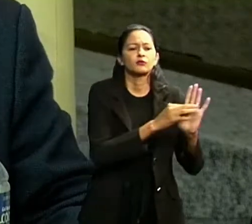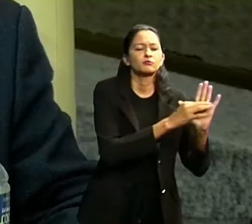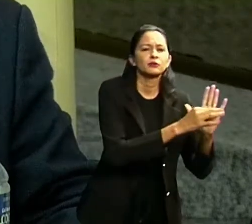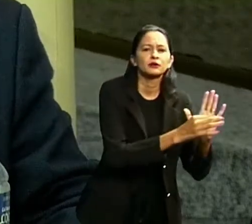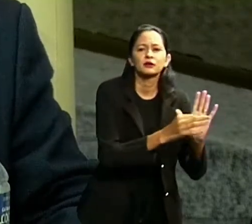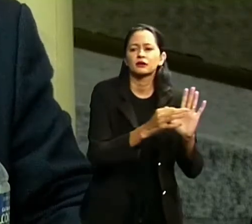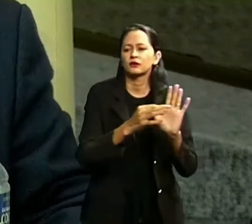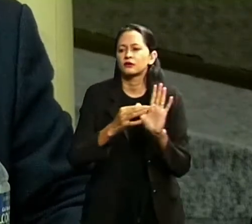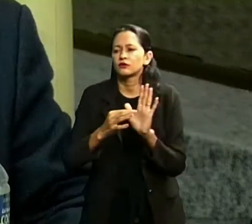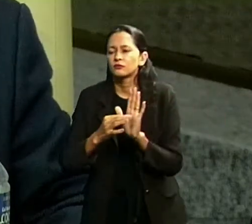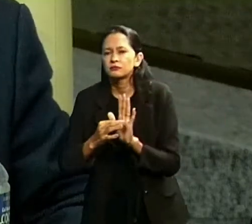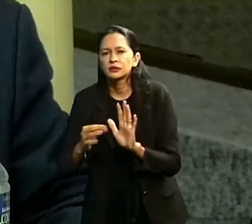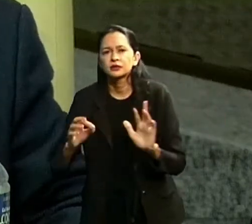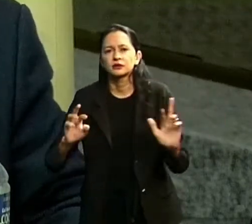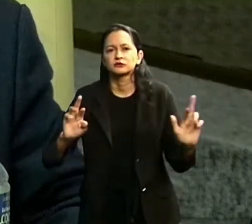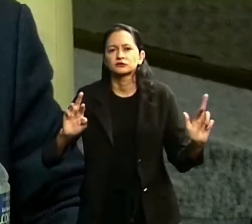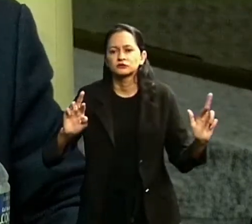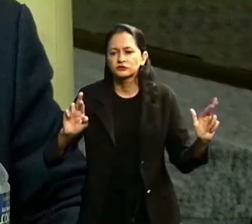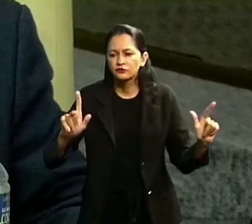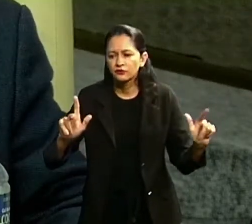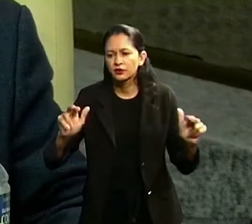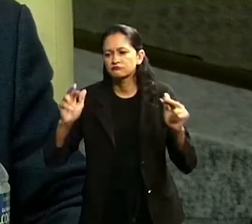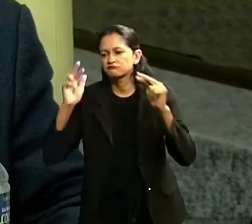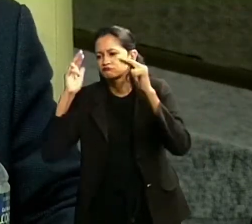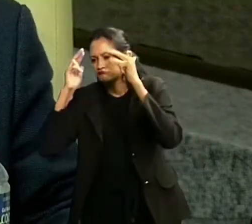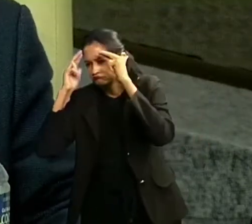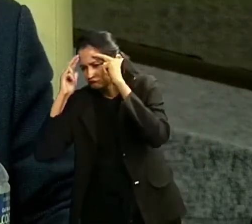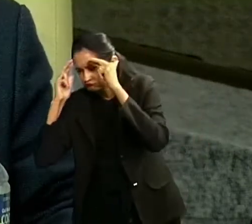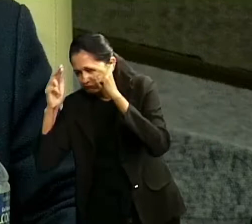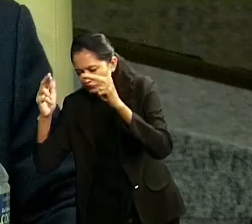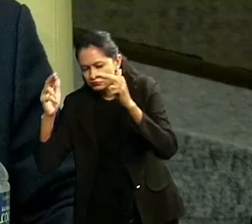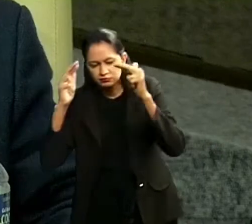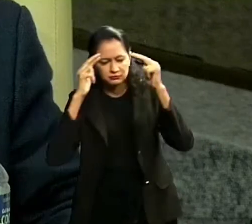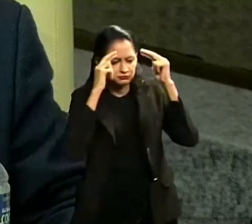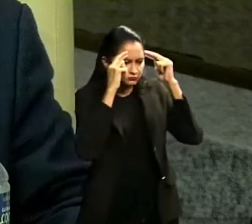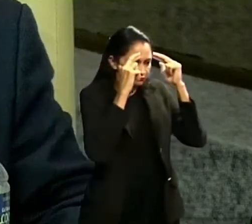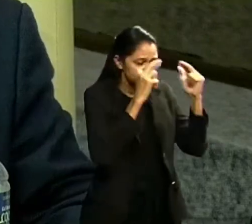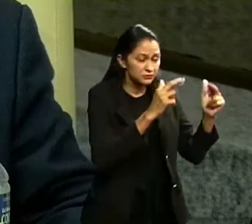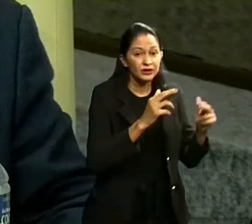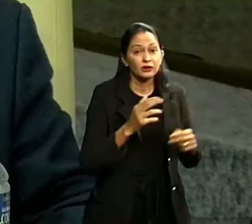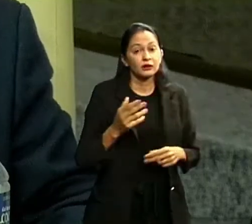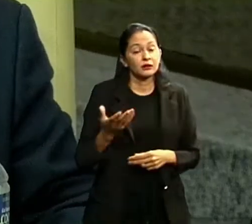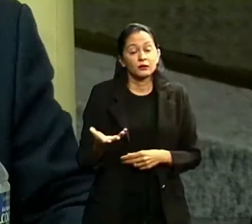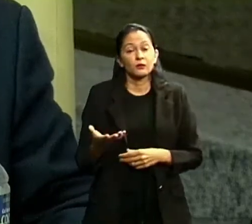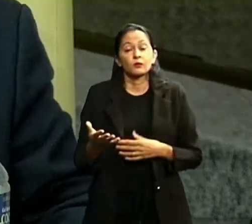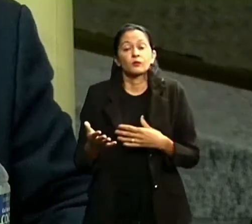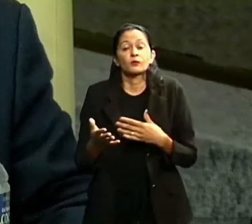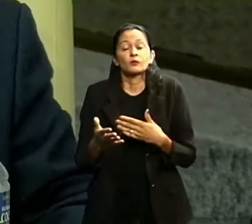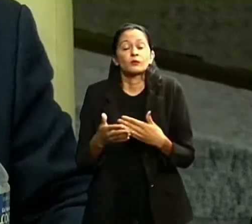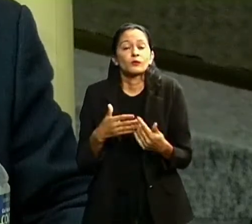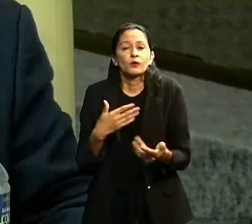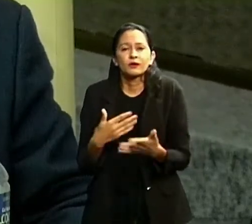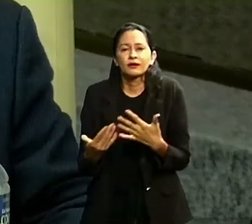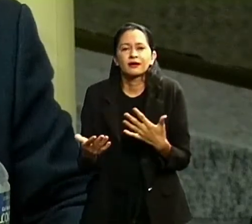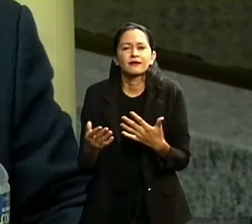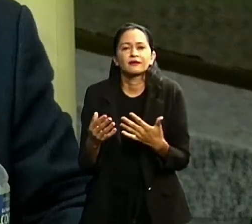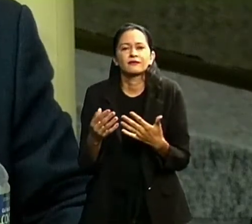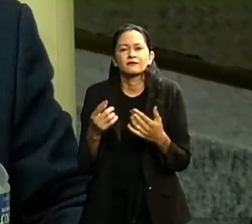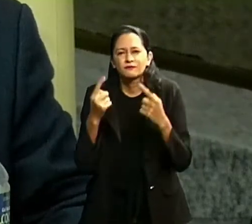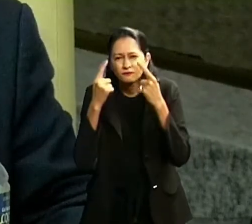pessoas. Nós, de uma maneira geral, temos que repudiar de qualquer maneira qualquer ato